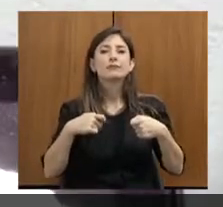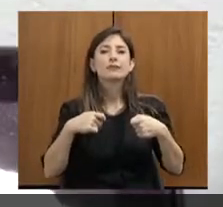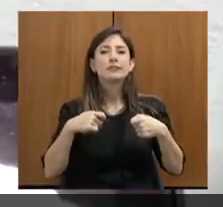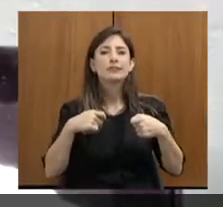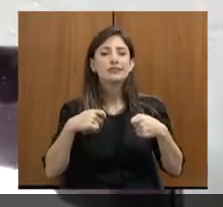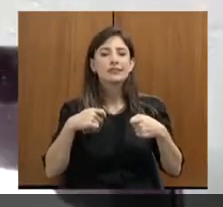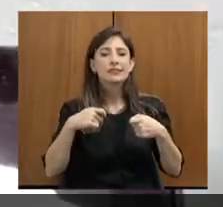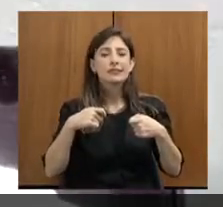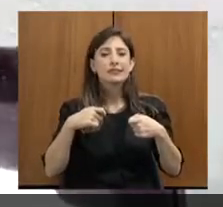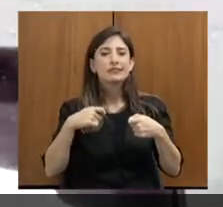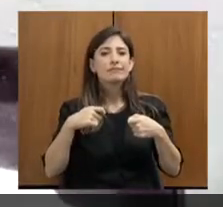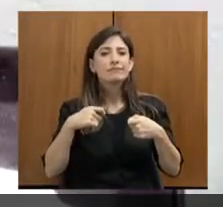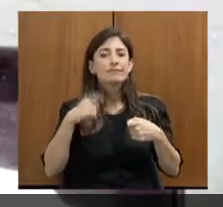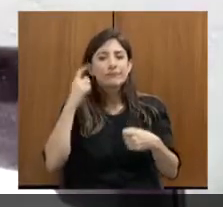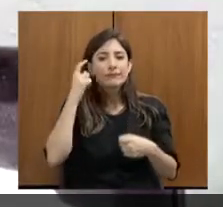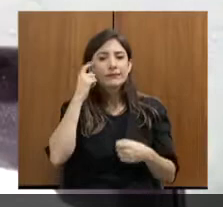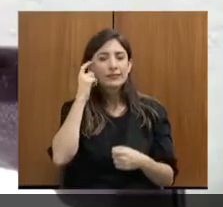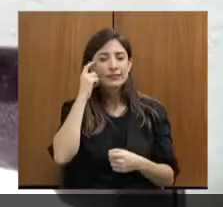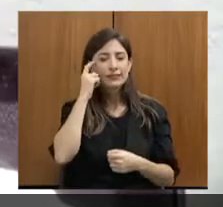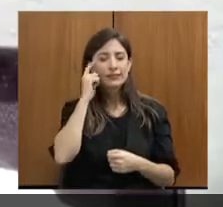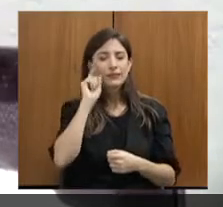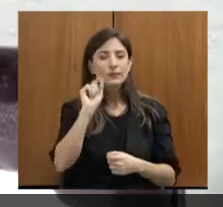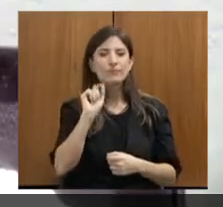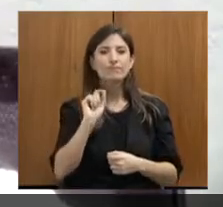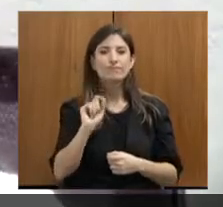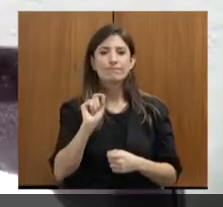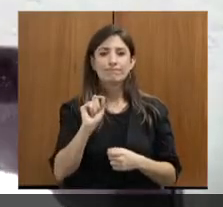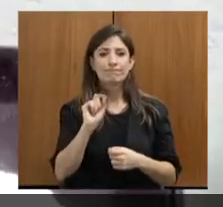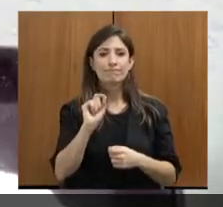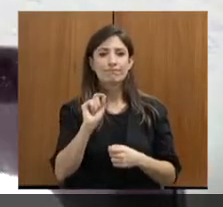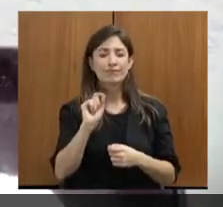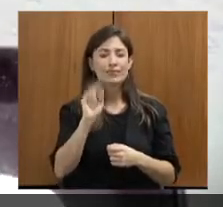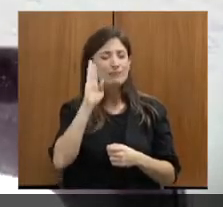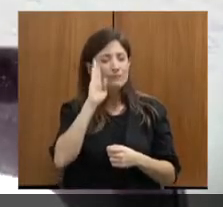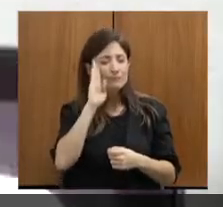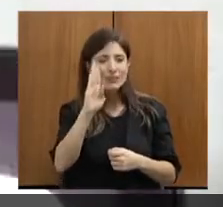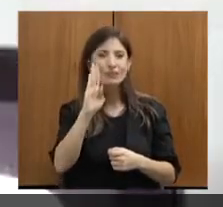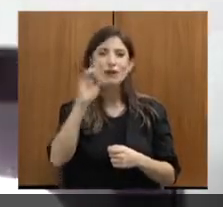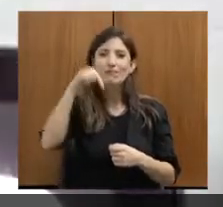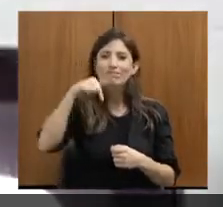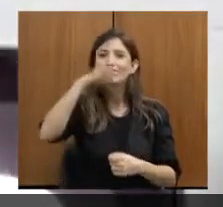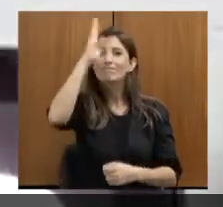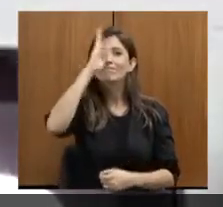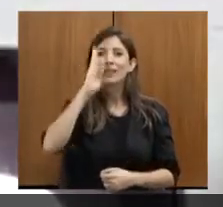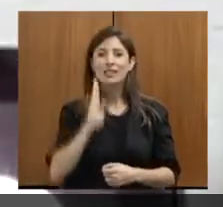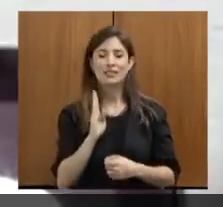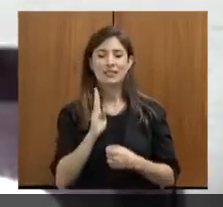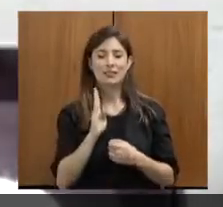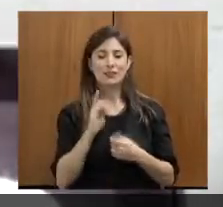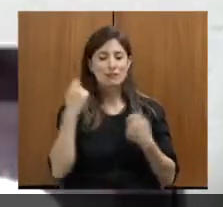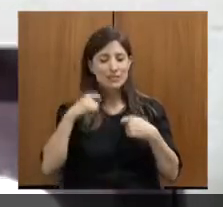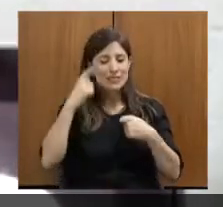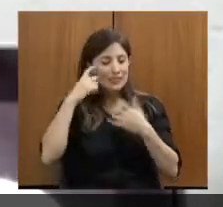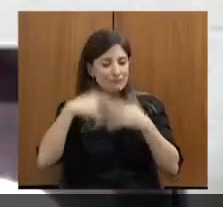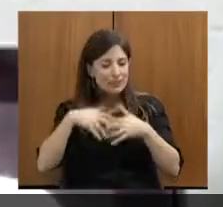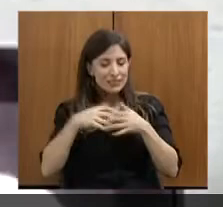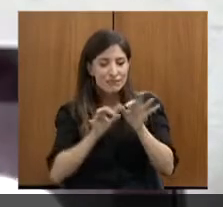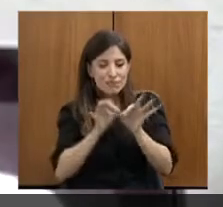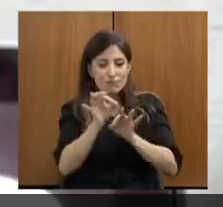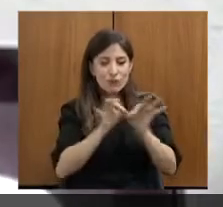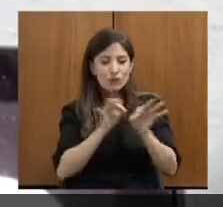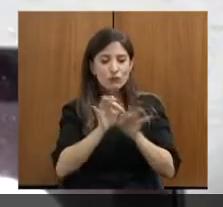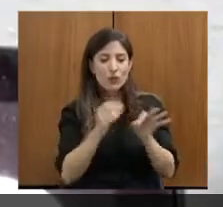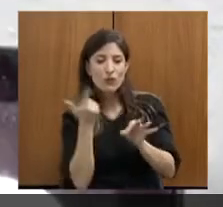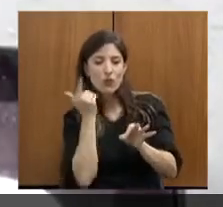e como Central Oi para o futuro do Brasil para os projetos de uma sociedade Justa e